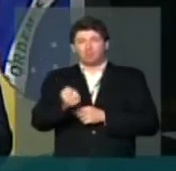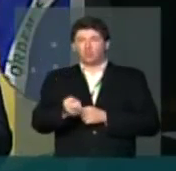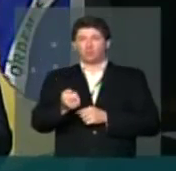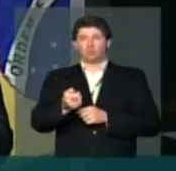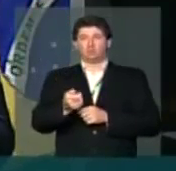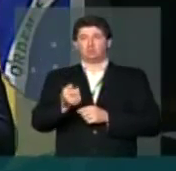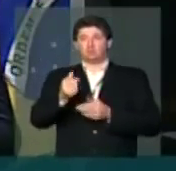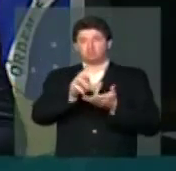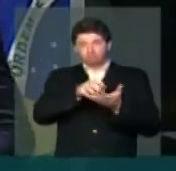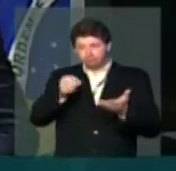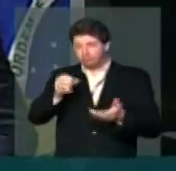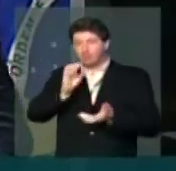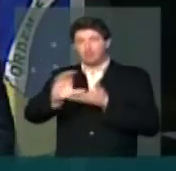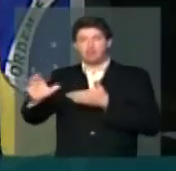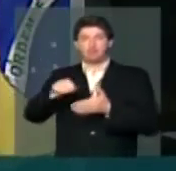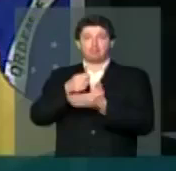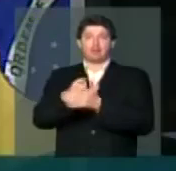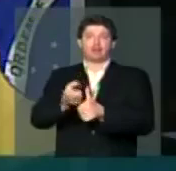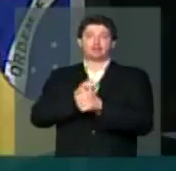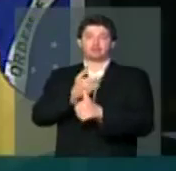o pagamento da dívida com a União.